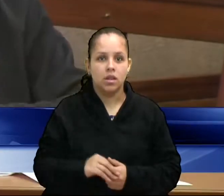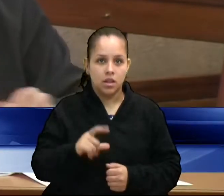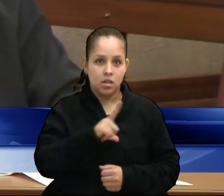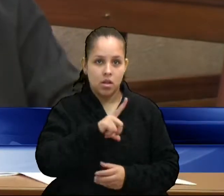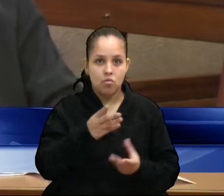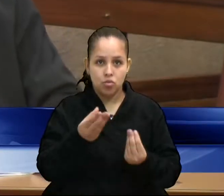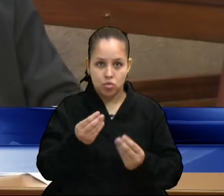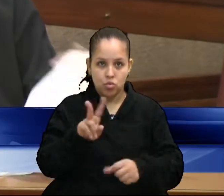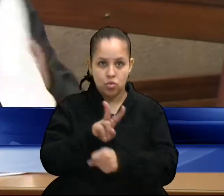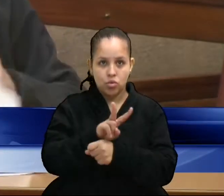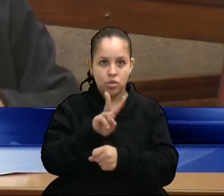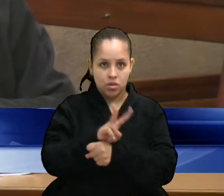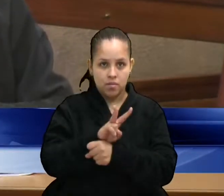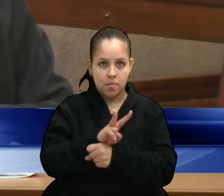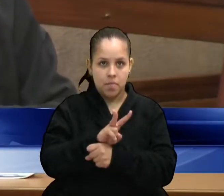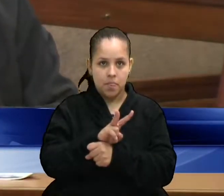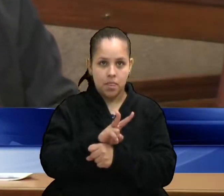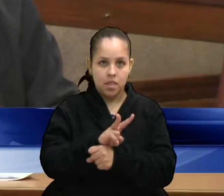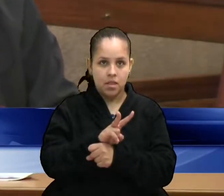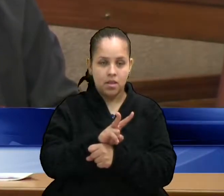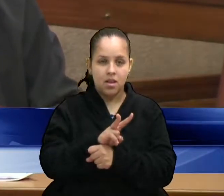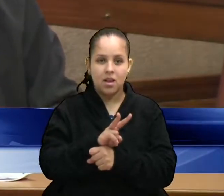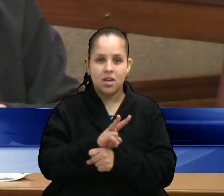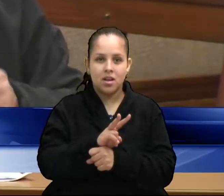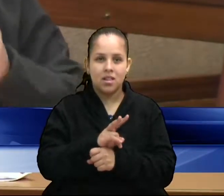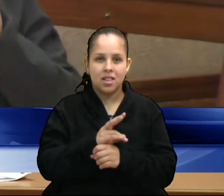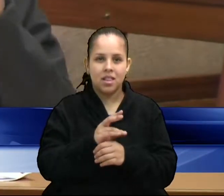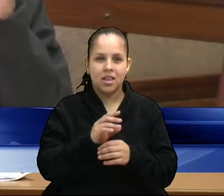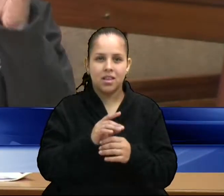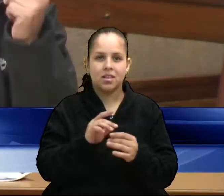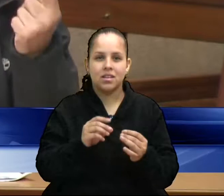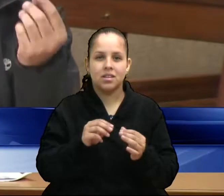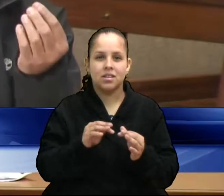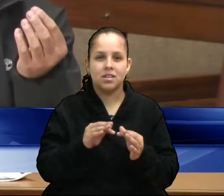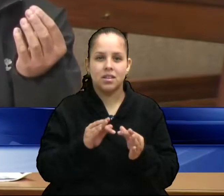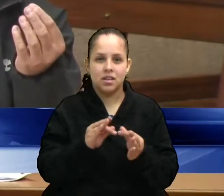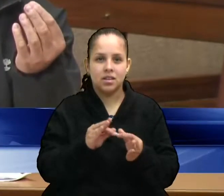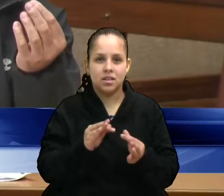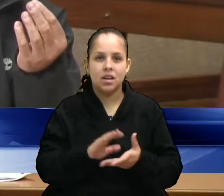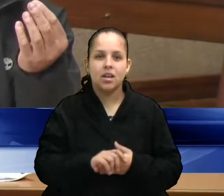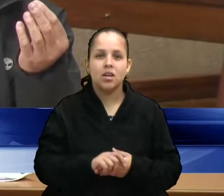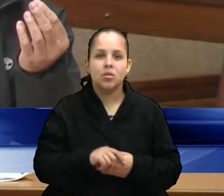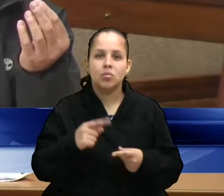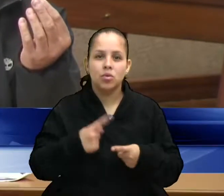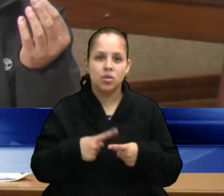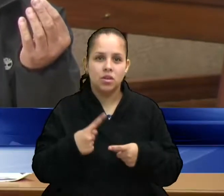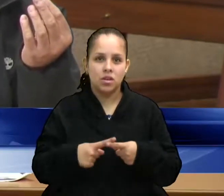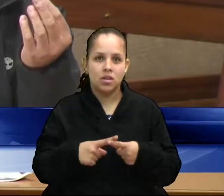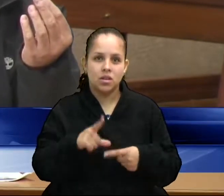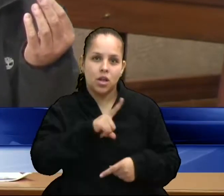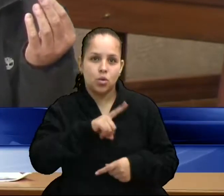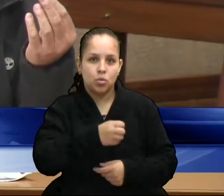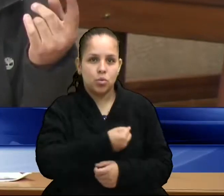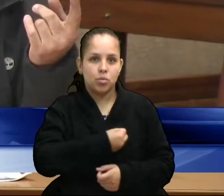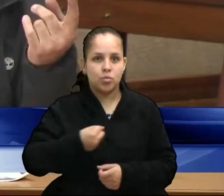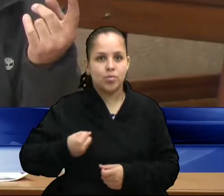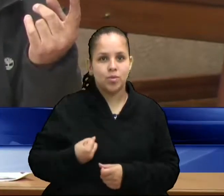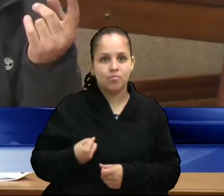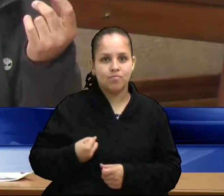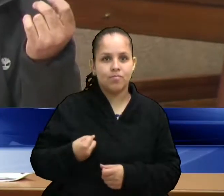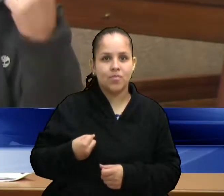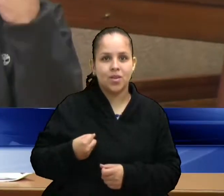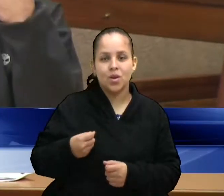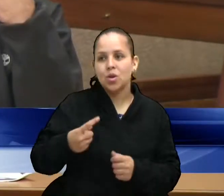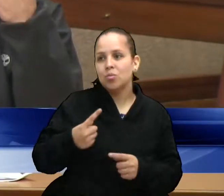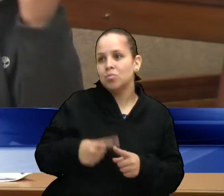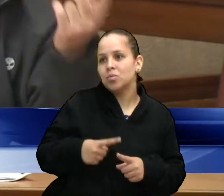cuidado com a questão da tal da técnica, porque sempre que a gente fixa um número, sempre vem aquele que diz 5, mas por que